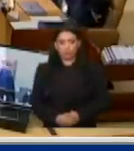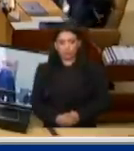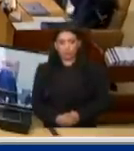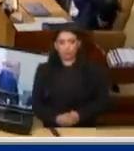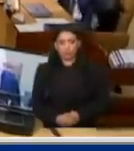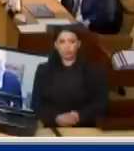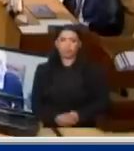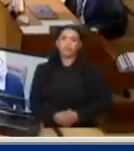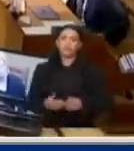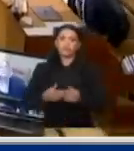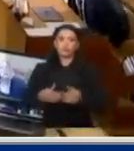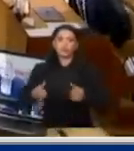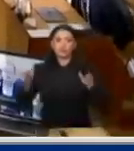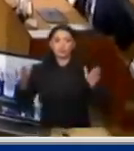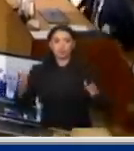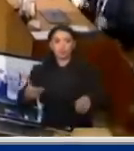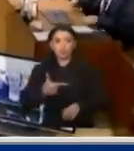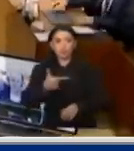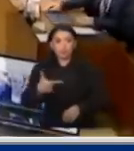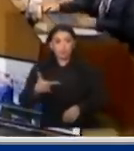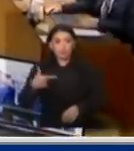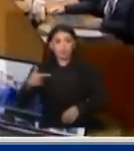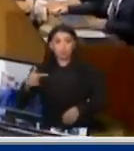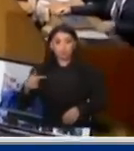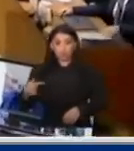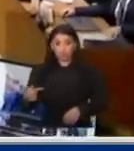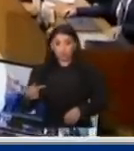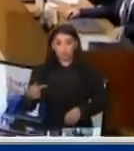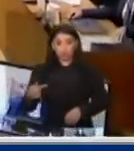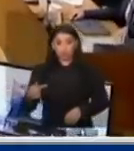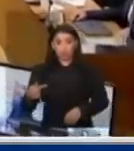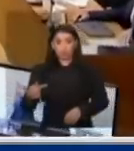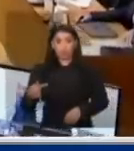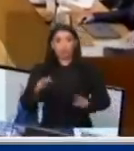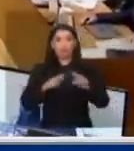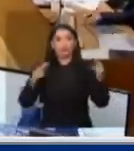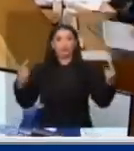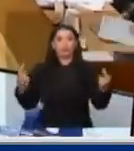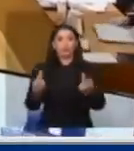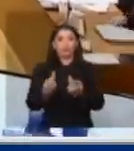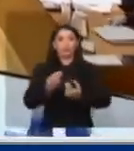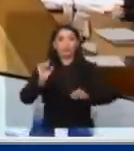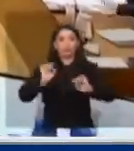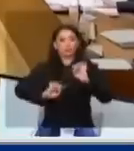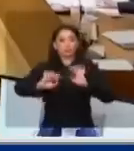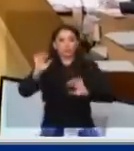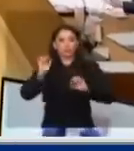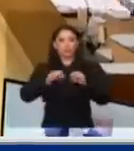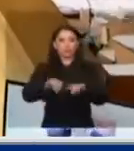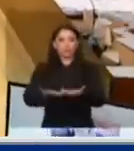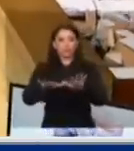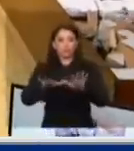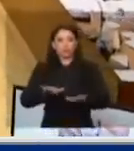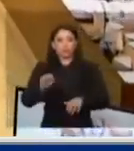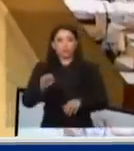e ainda o nome Inicial ali de orçamento secreto depois emenda do relator não é do relator o relator não